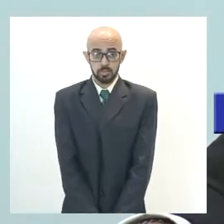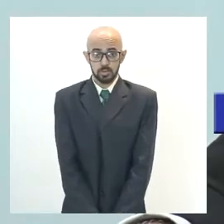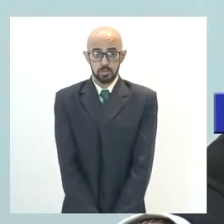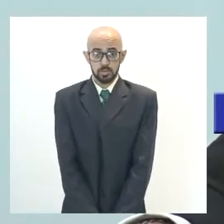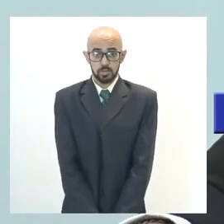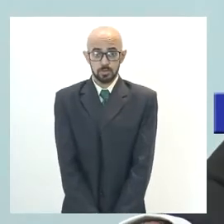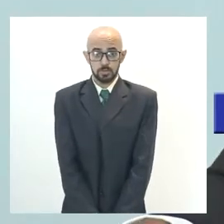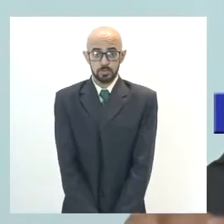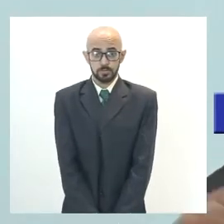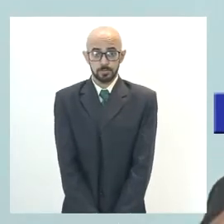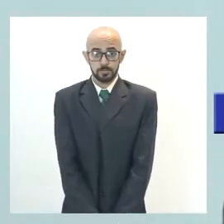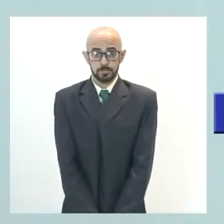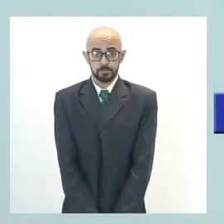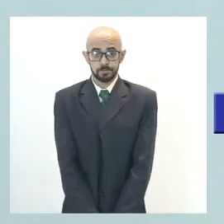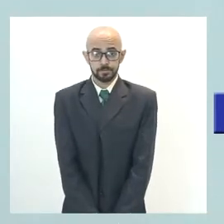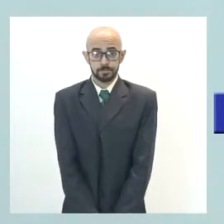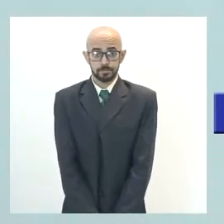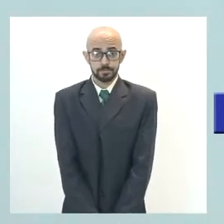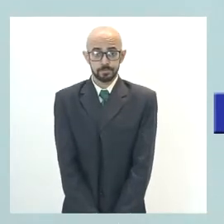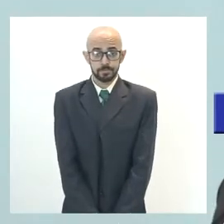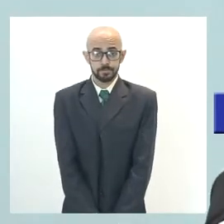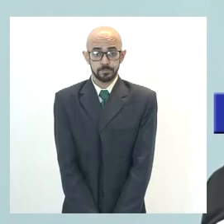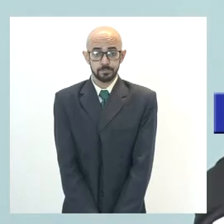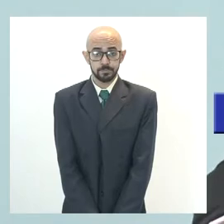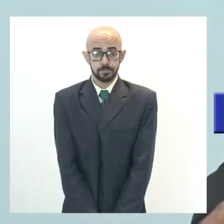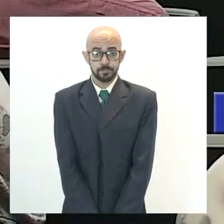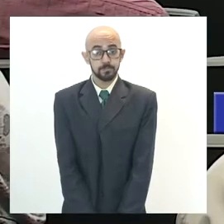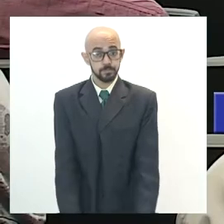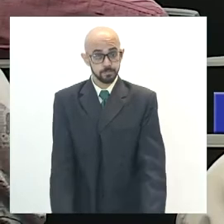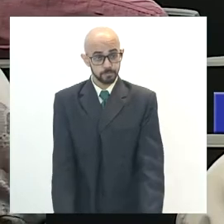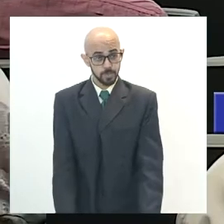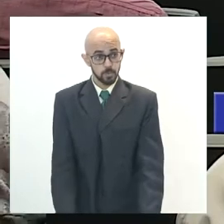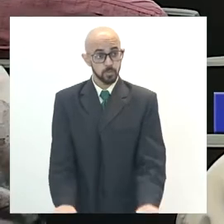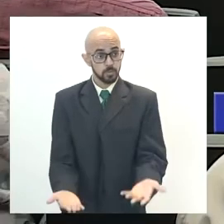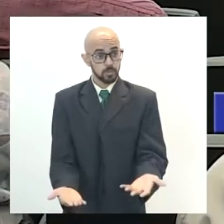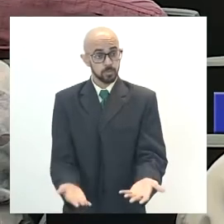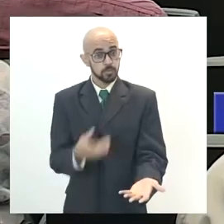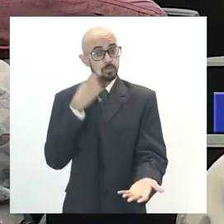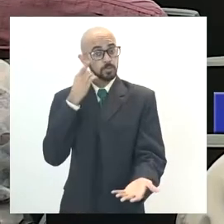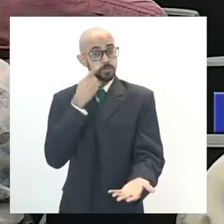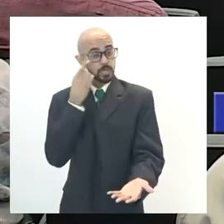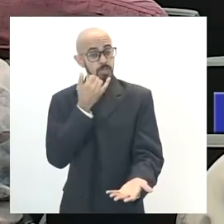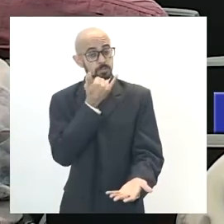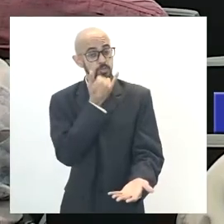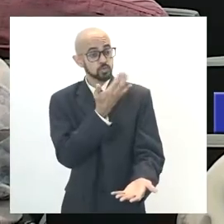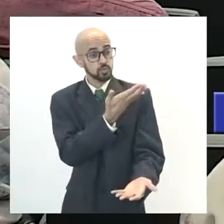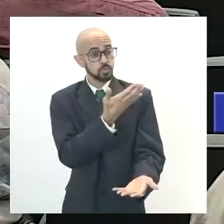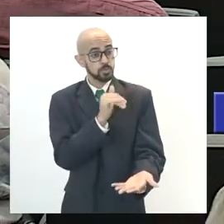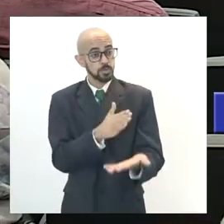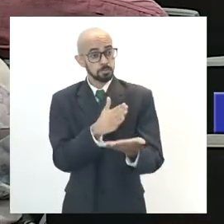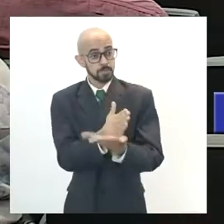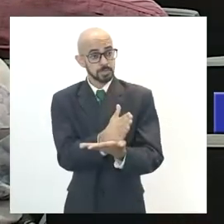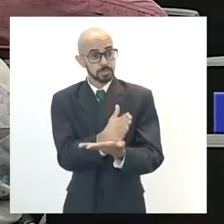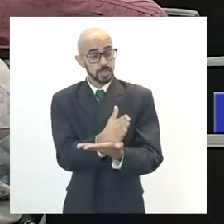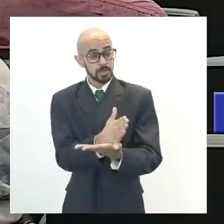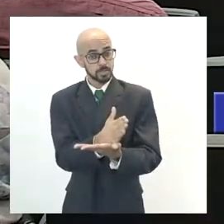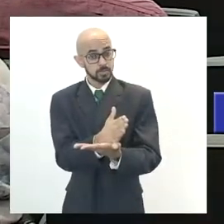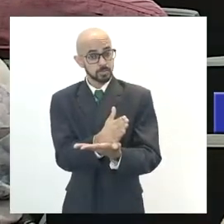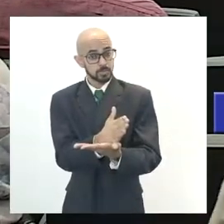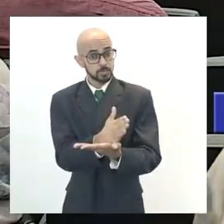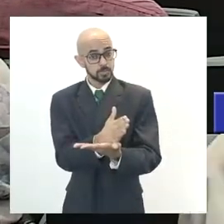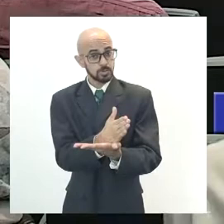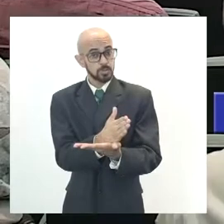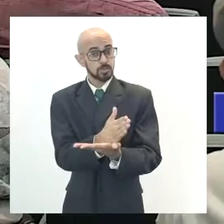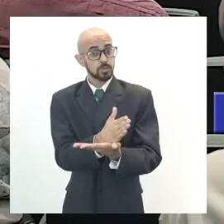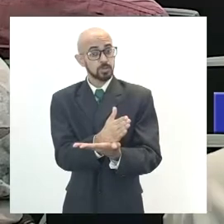E aí o deputado Me desculpa aqui ter passado aqui no limite é